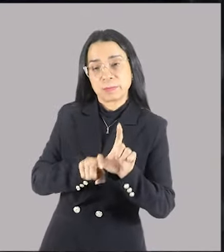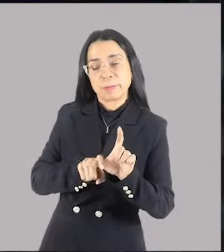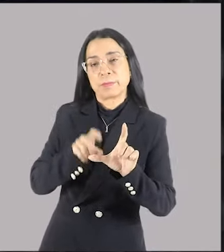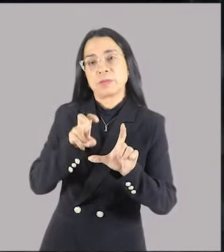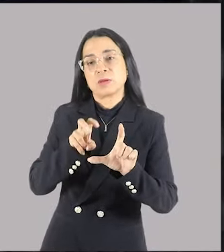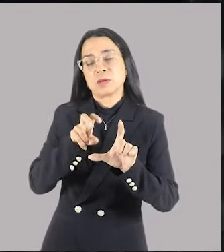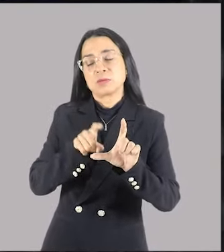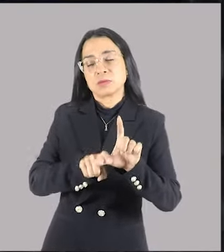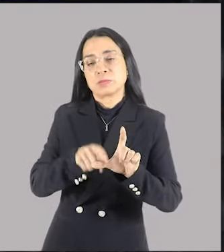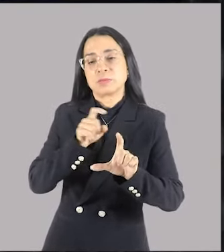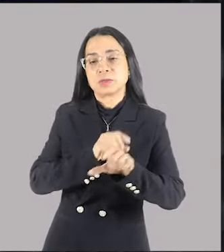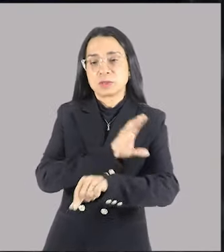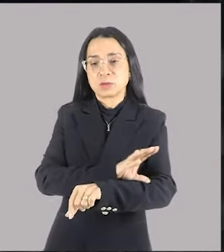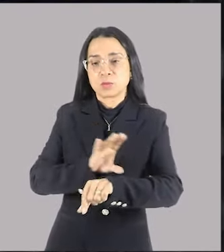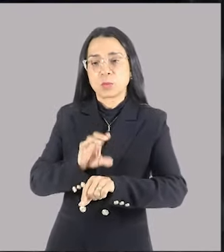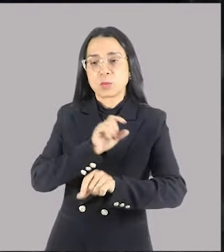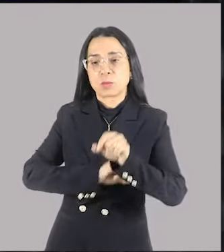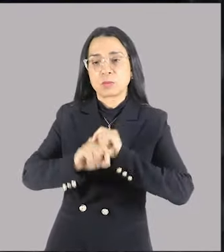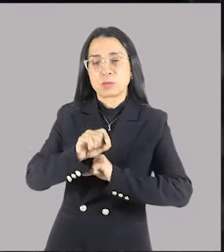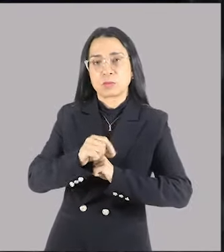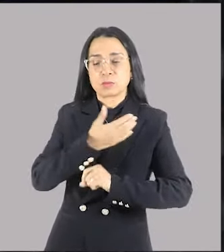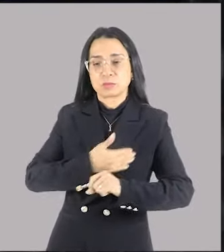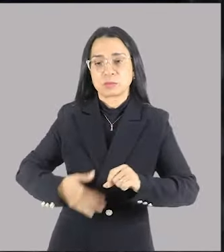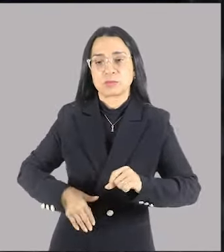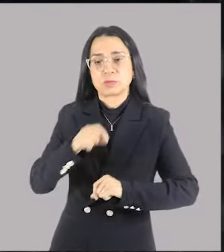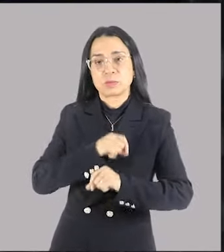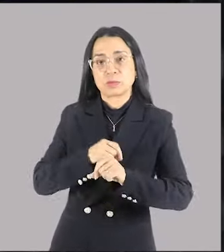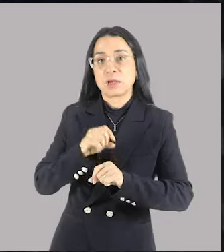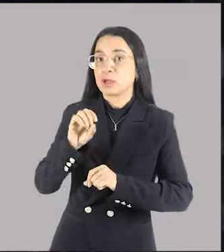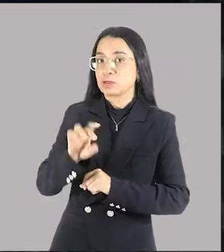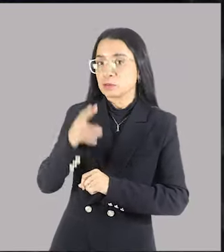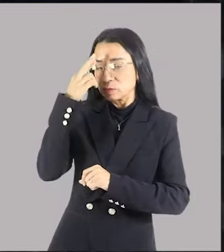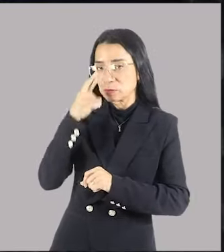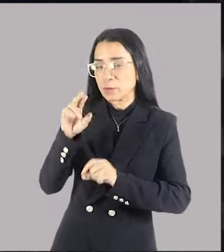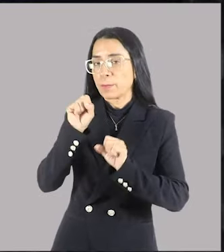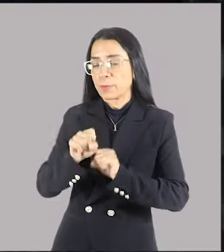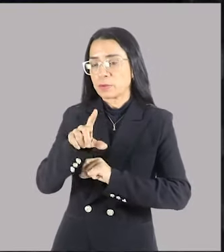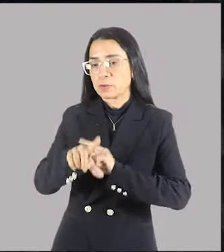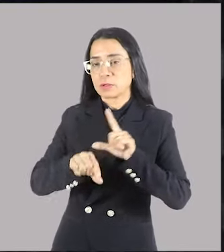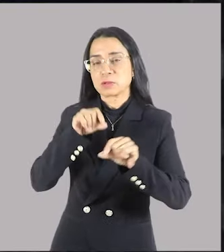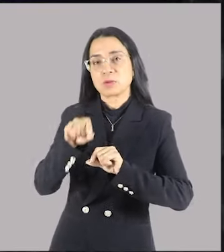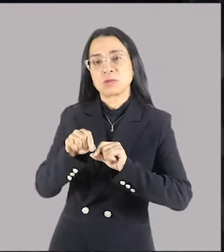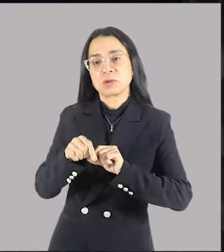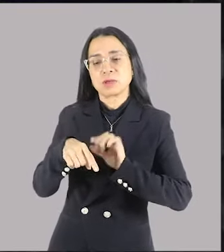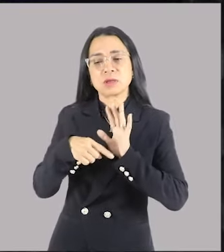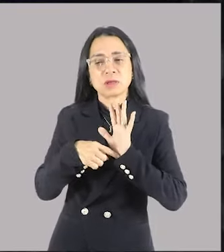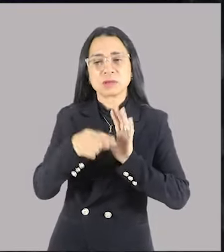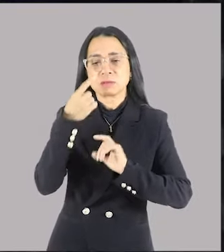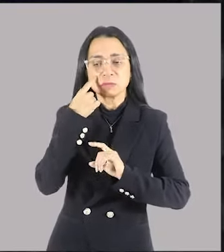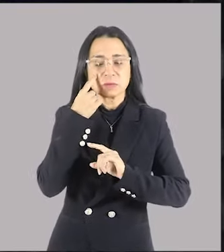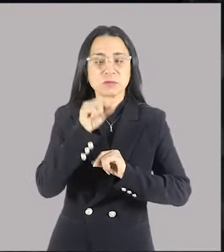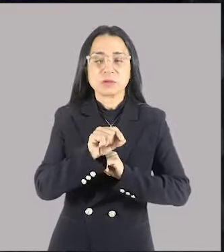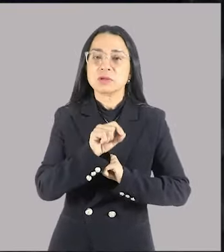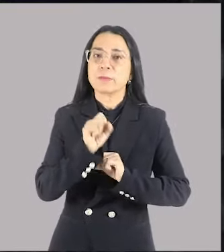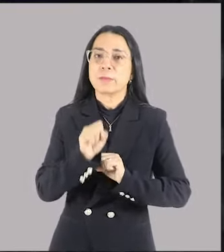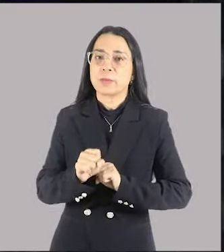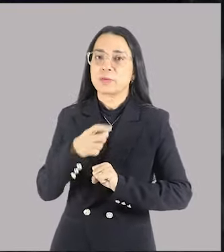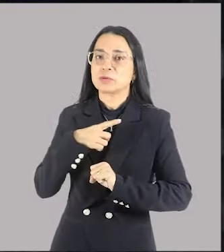apenas que a autoridade nomeante faça uma escolha e determine quem vai exercer a direção a chefia e o